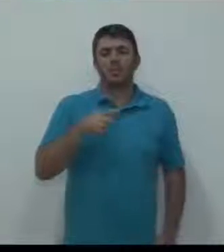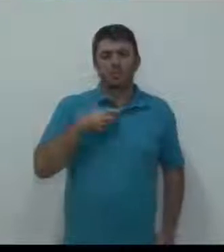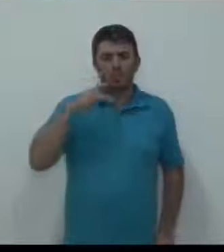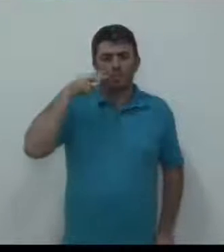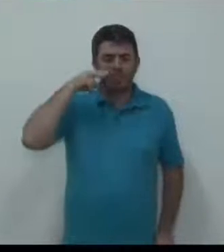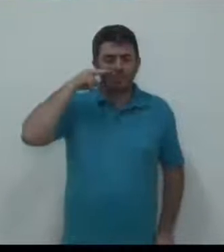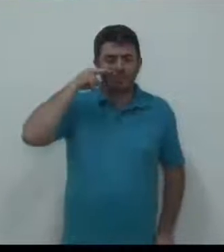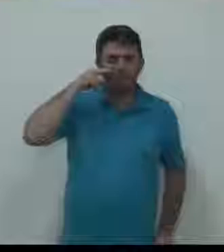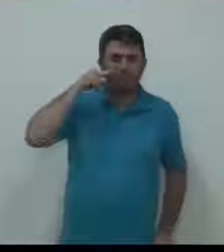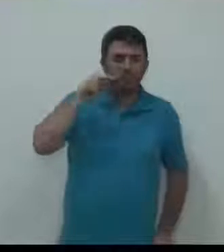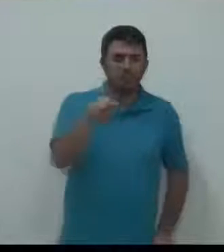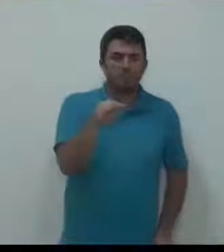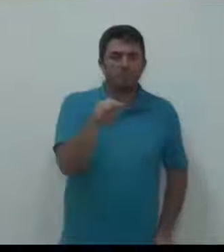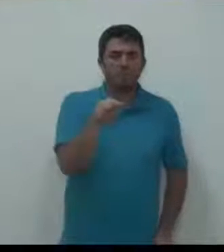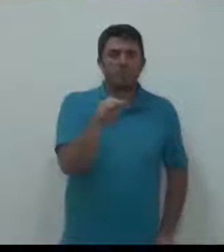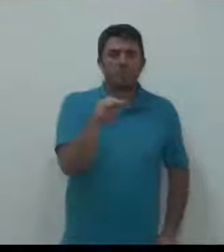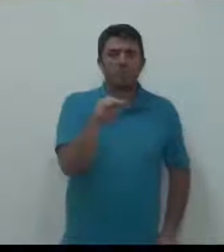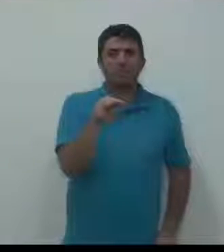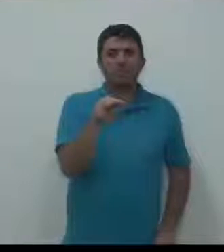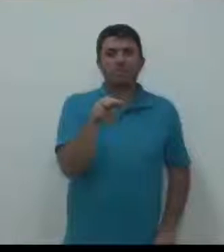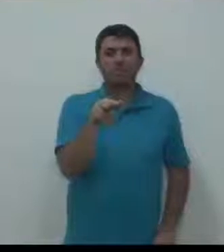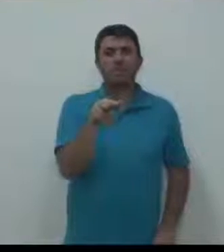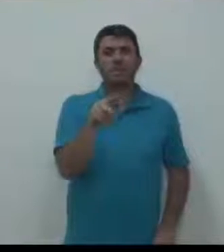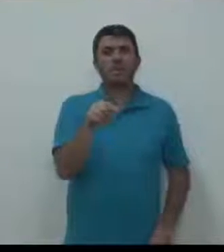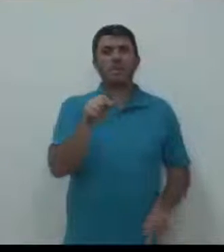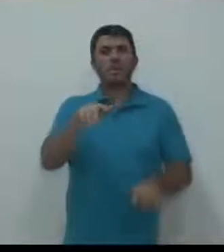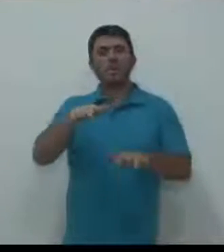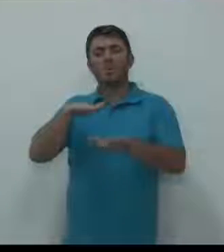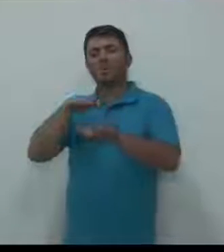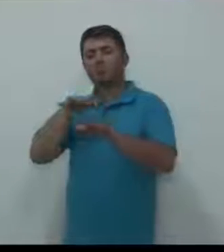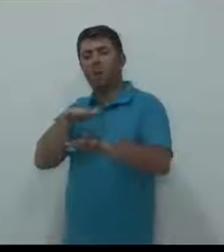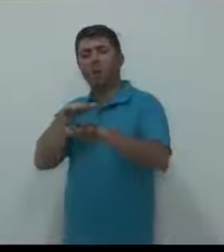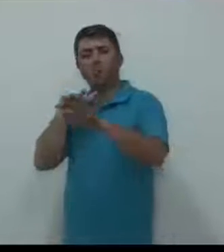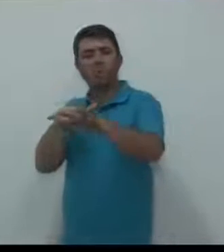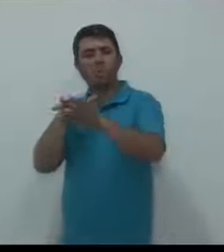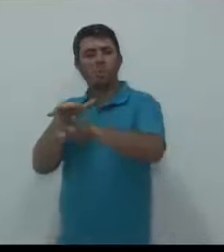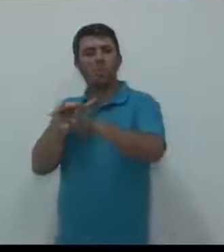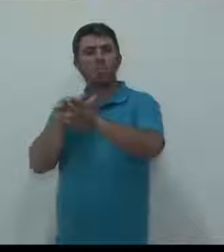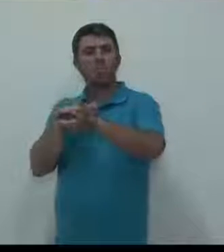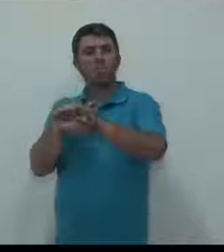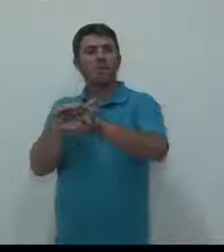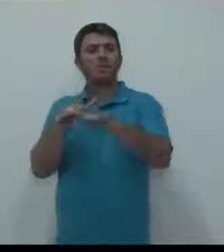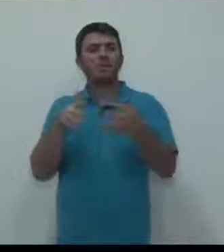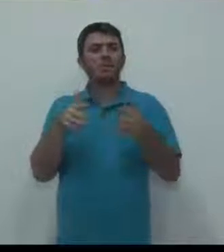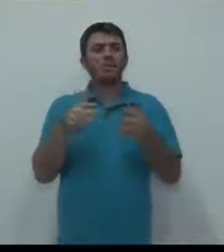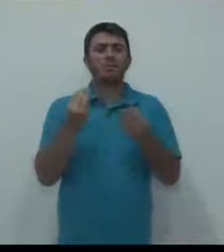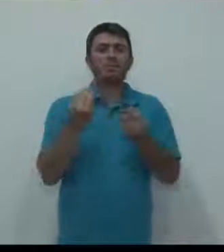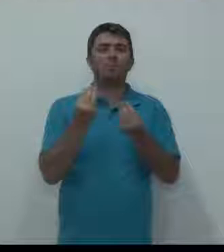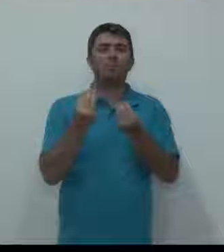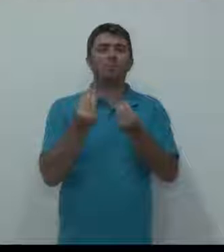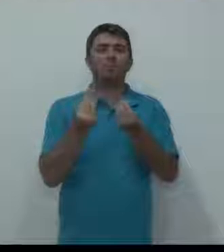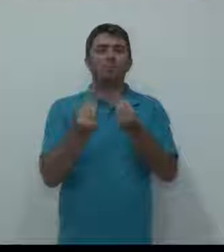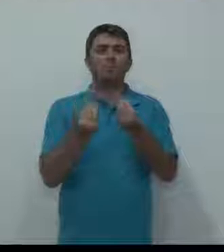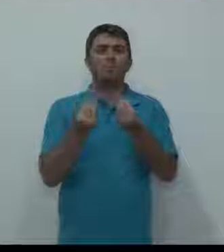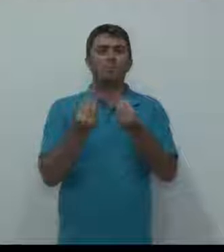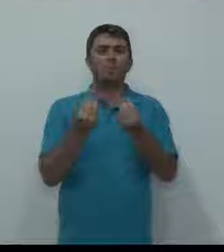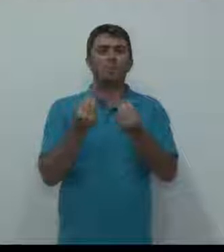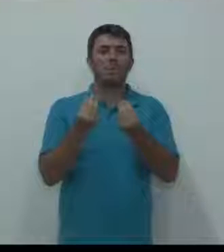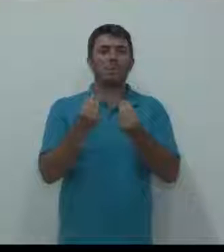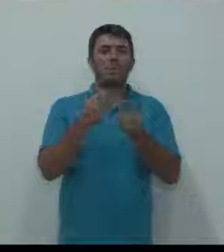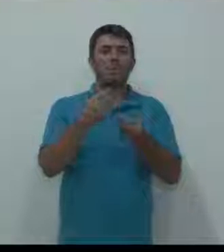trânsito, né, é muito intenso nessa rua. Então como que vai passar ali?